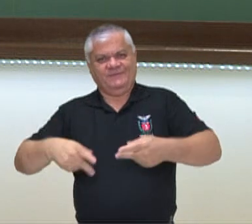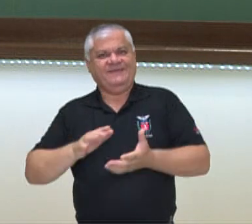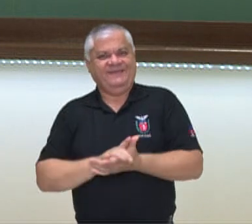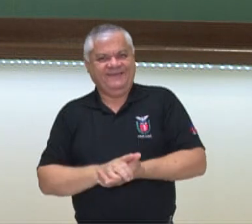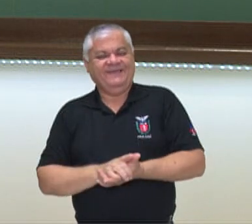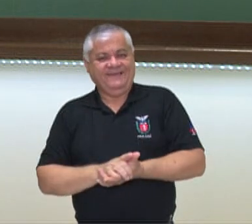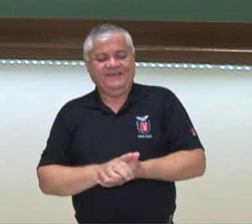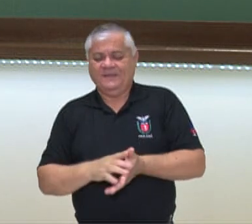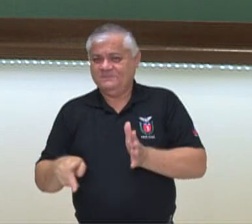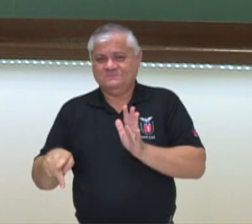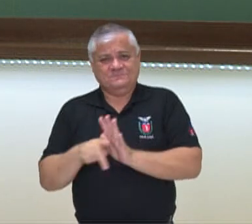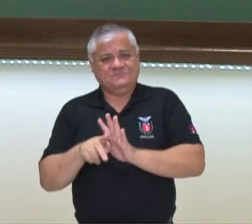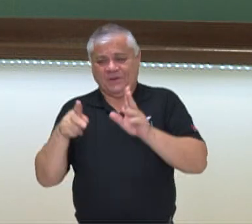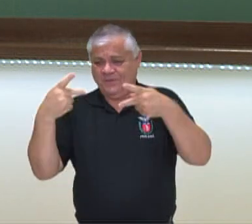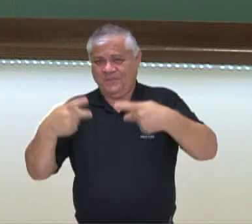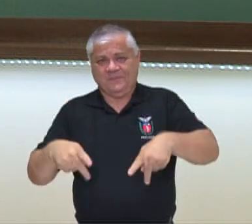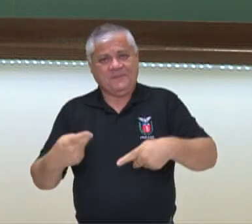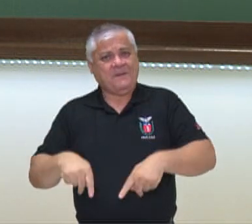é totalmente